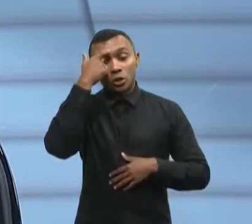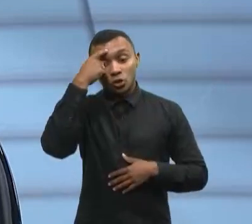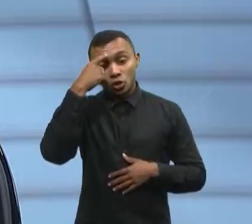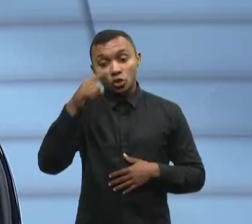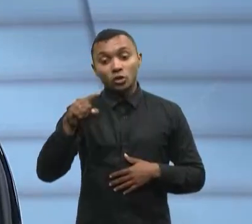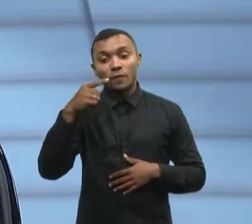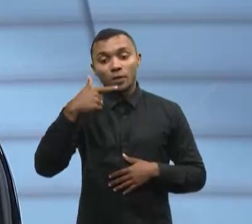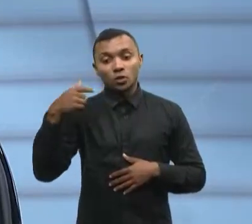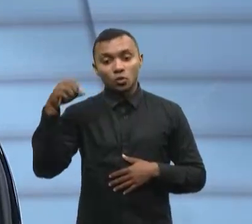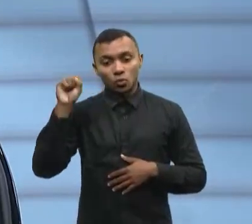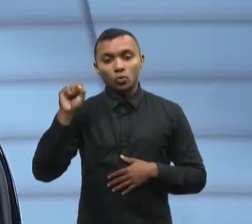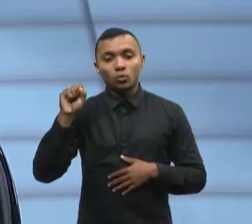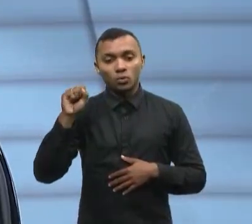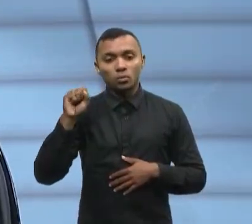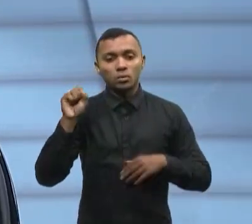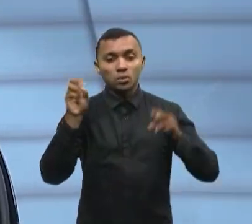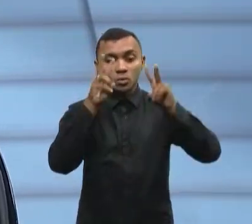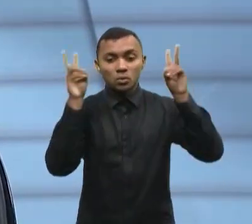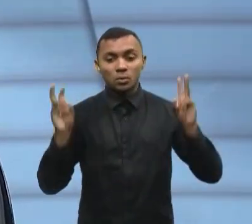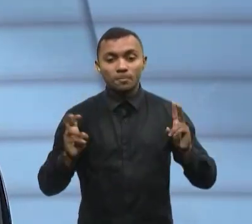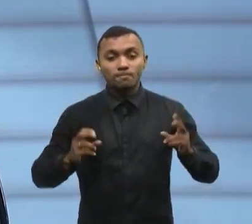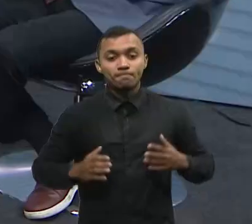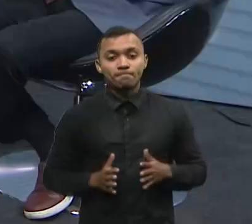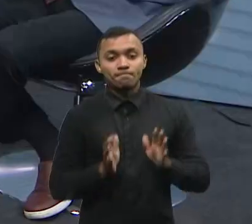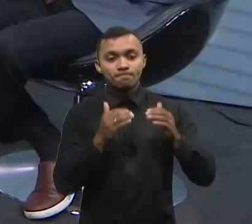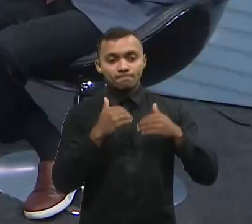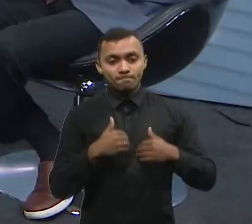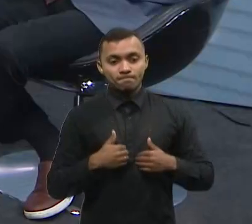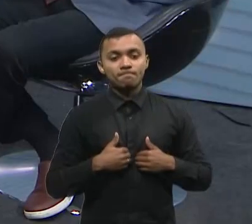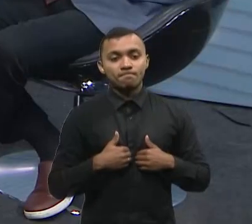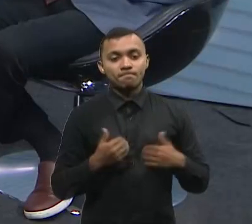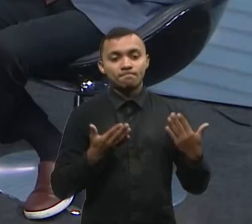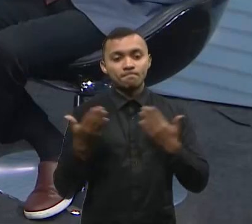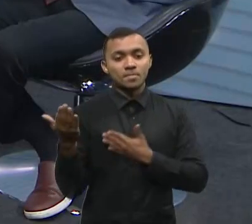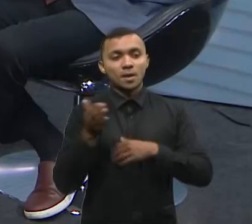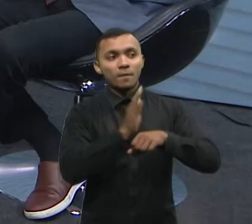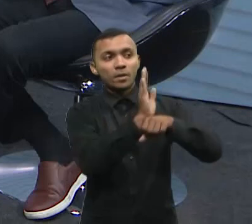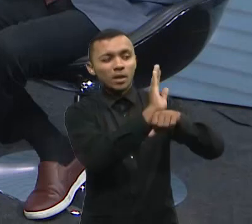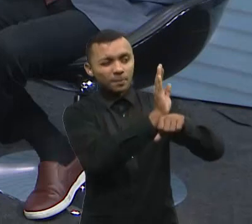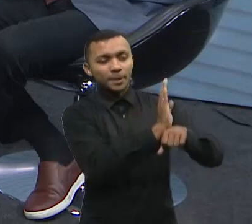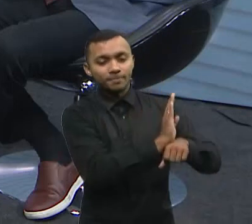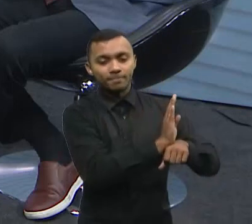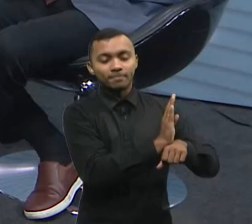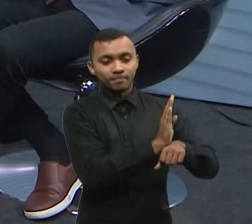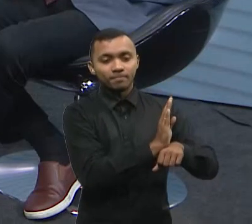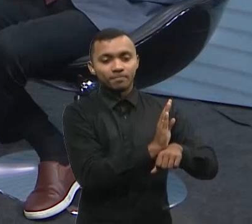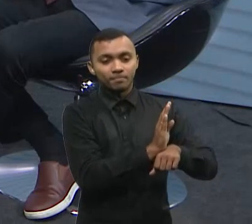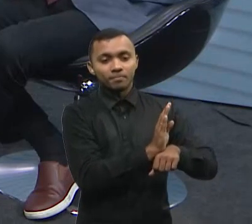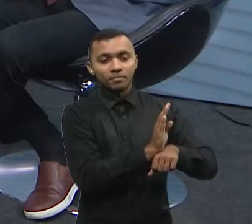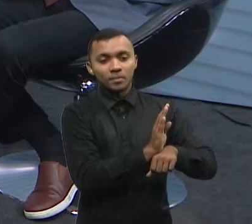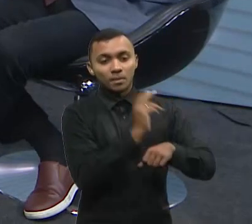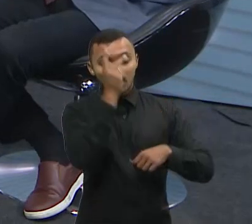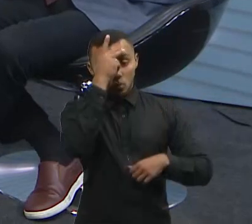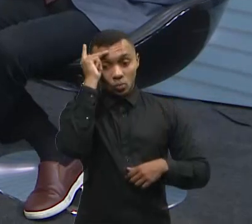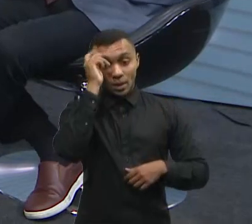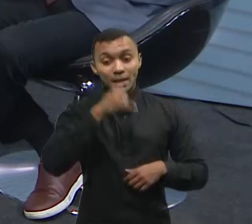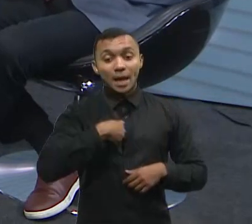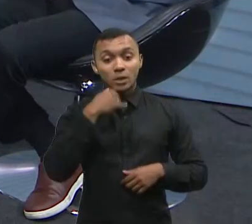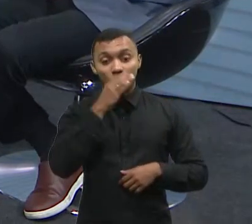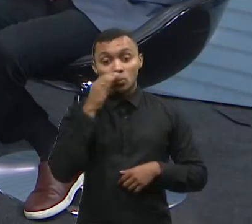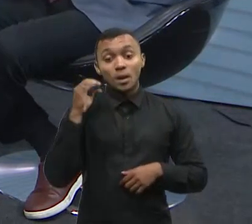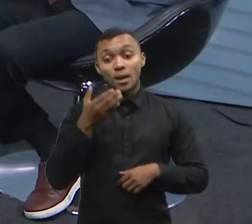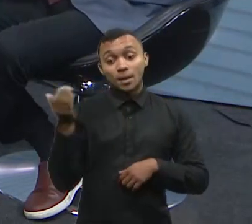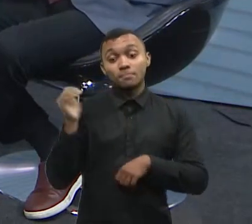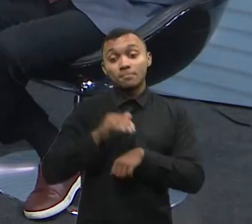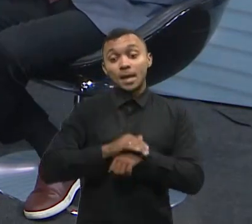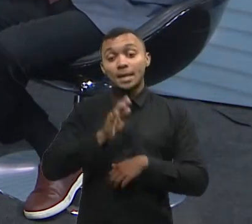abril, sobre autismo, um filme da Temple, que é uma pessoa, uma adulta com autismo. Eles vão assistir? Eles vão